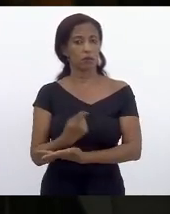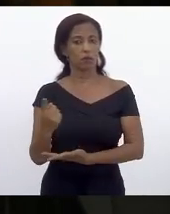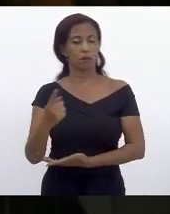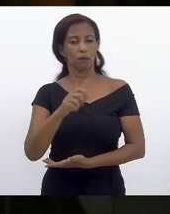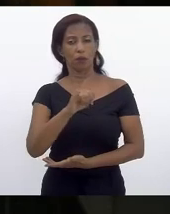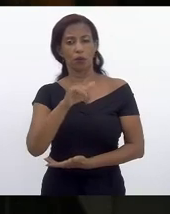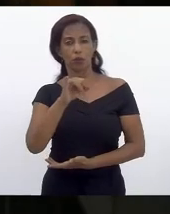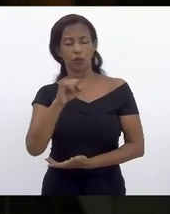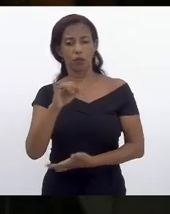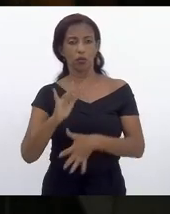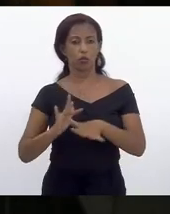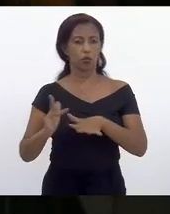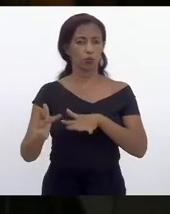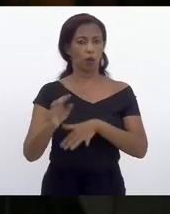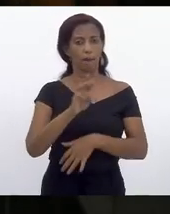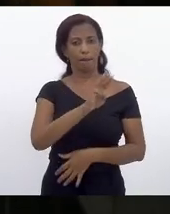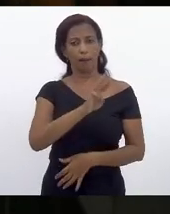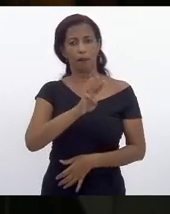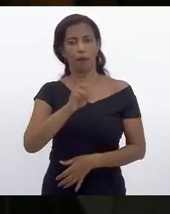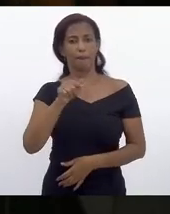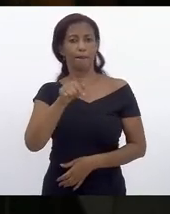sítio eletrônico